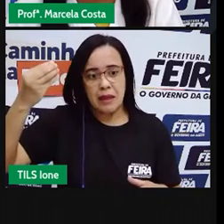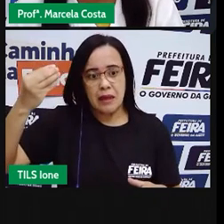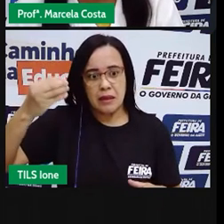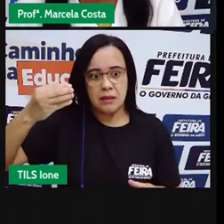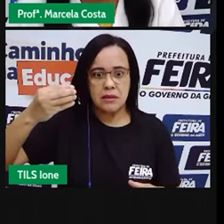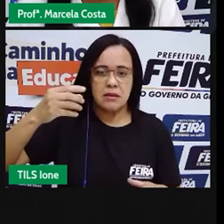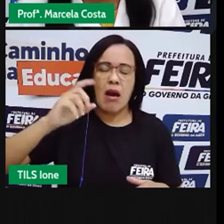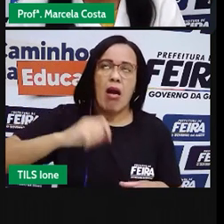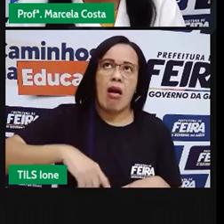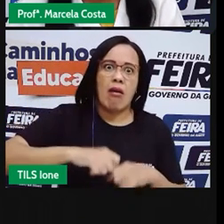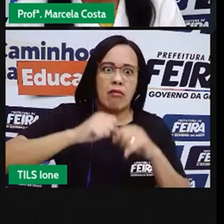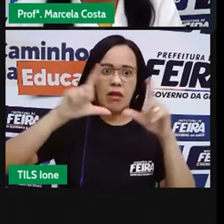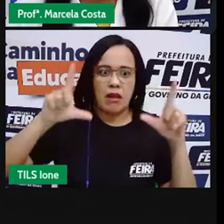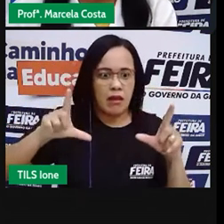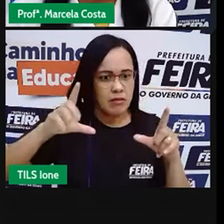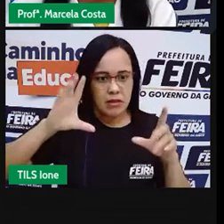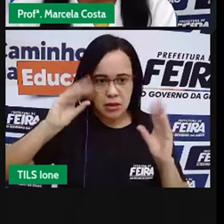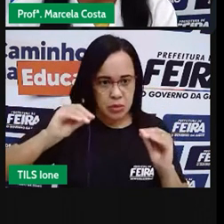a